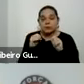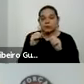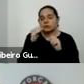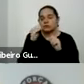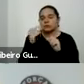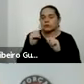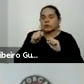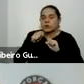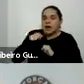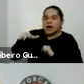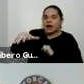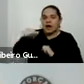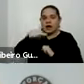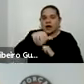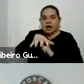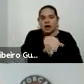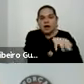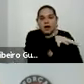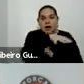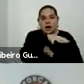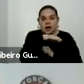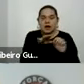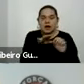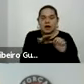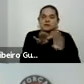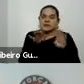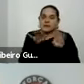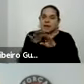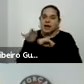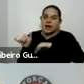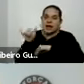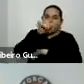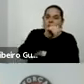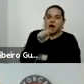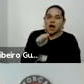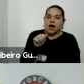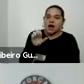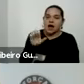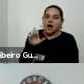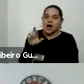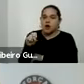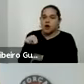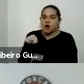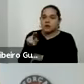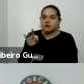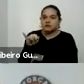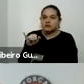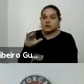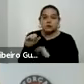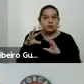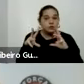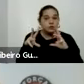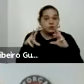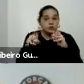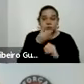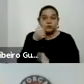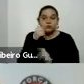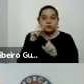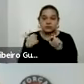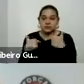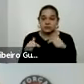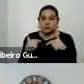exceções, né? Entre elas a aeronáutica, todos os trabalhadores poderão daqui para frente trabalhar,